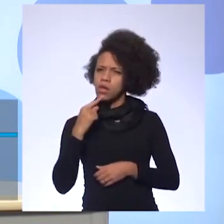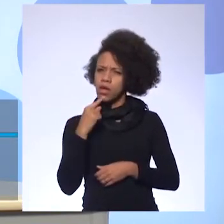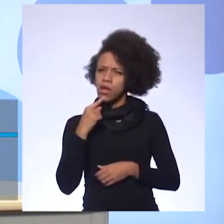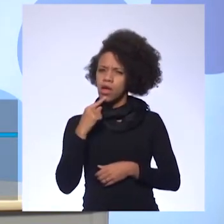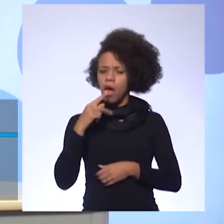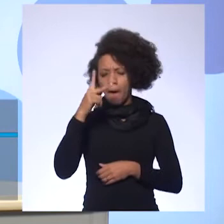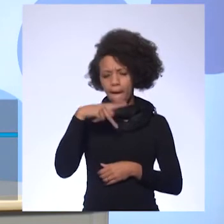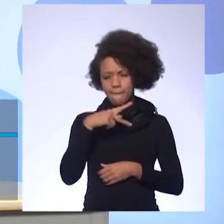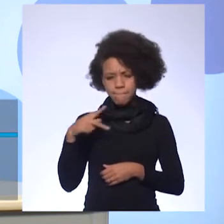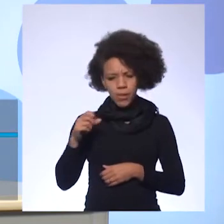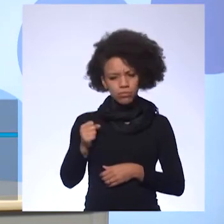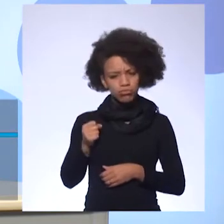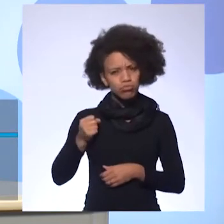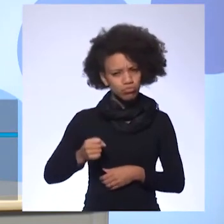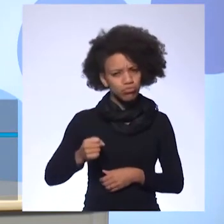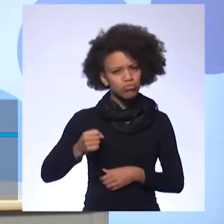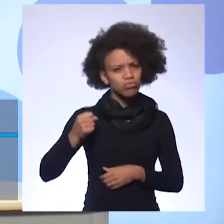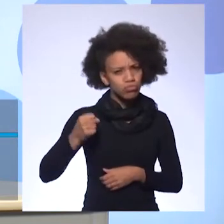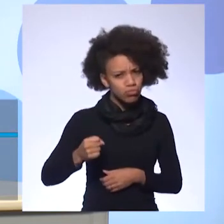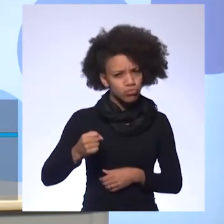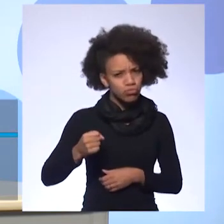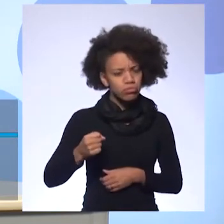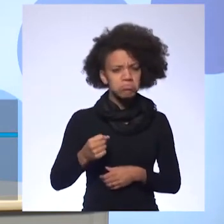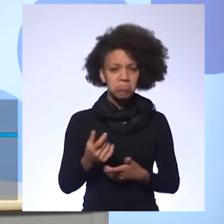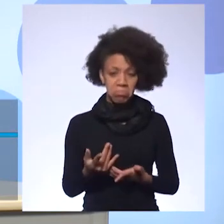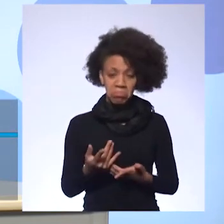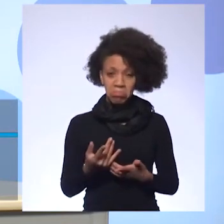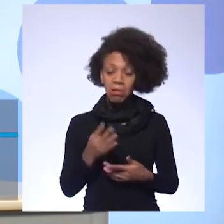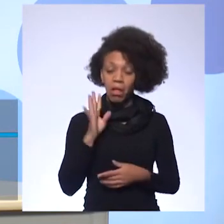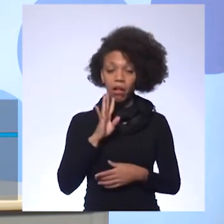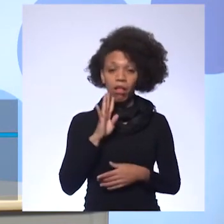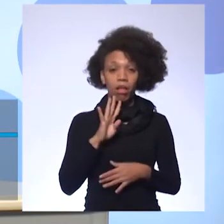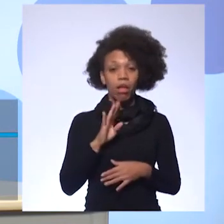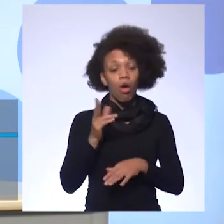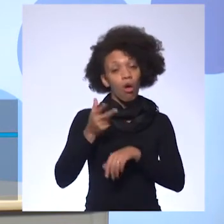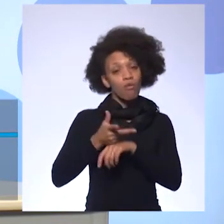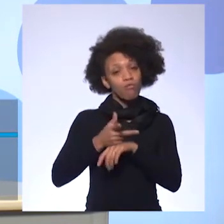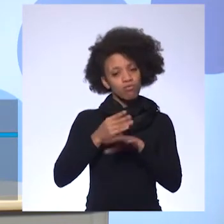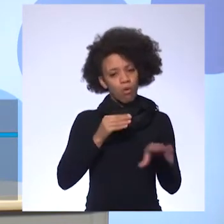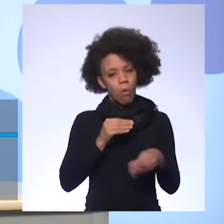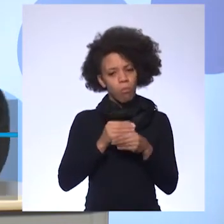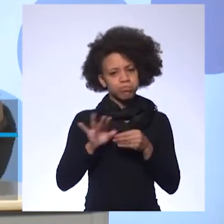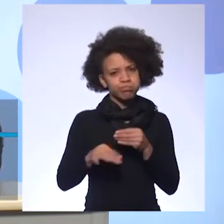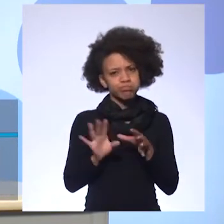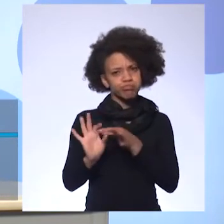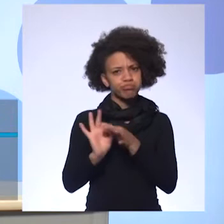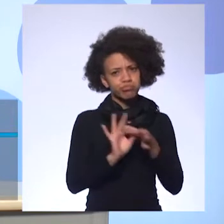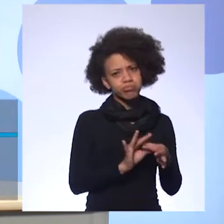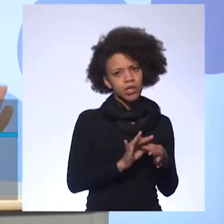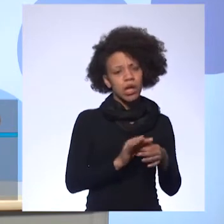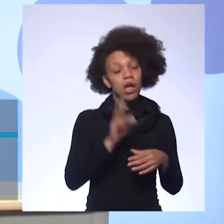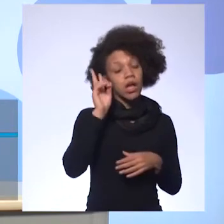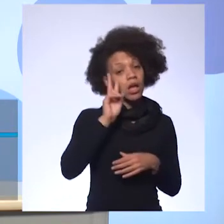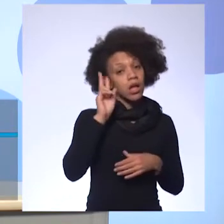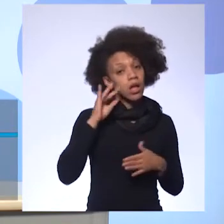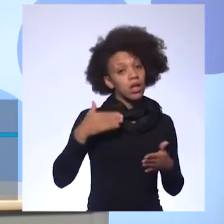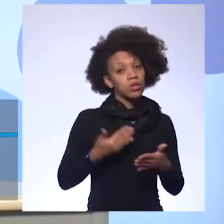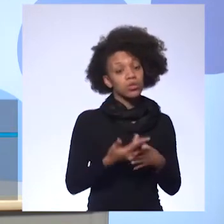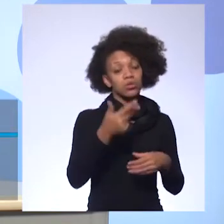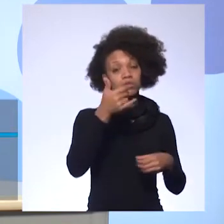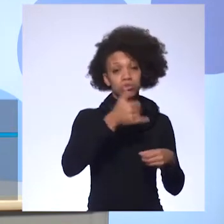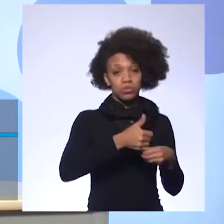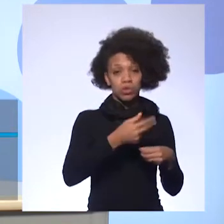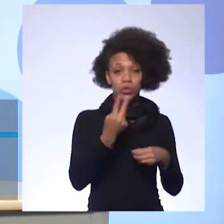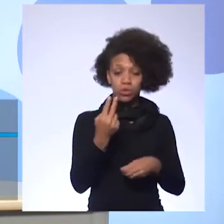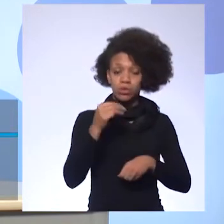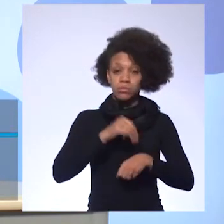Aproveitando, esse vídeo é um vídeo muito legal, ele até se aplica em vários contextos, essa questão da história do petróleo em 2 minutos. E para a